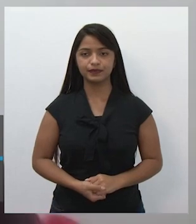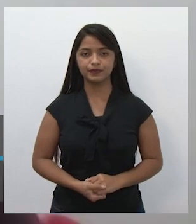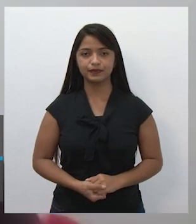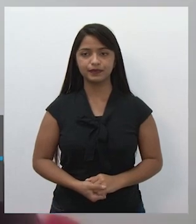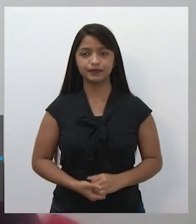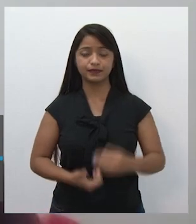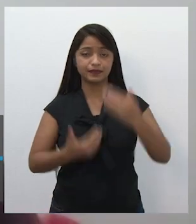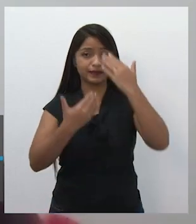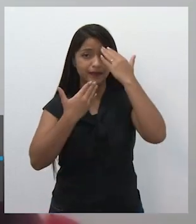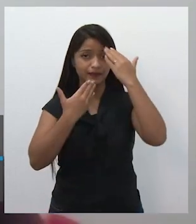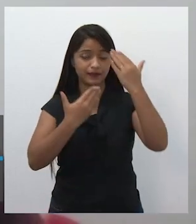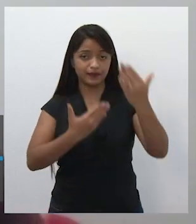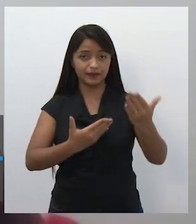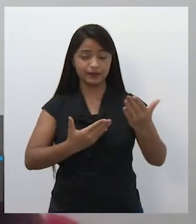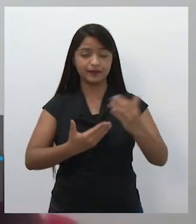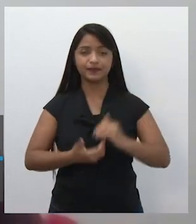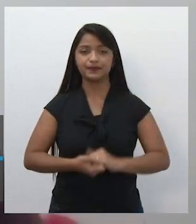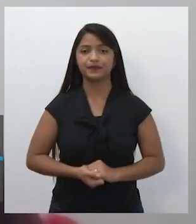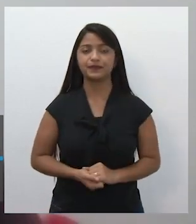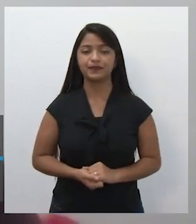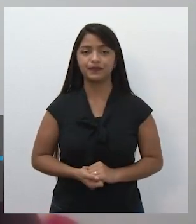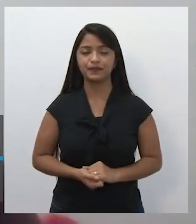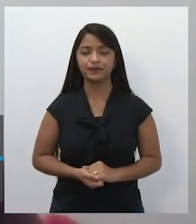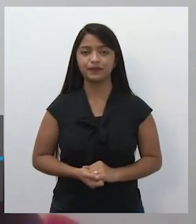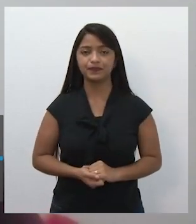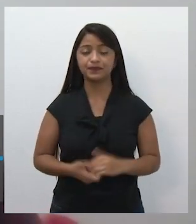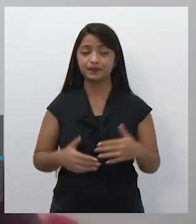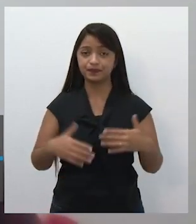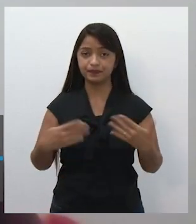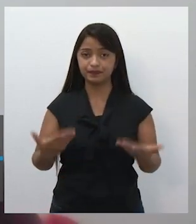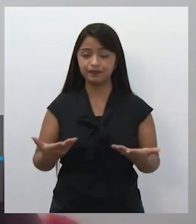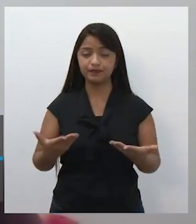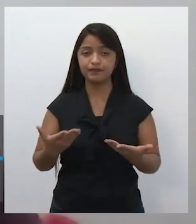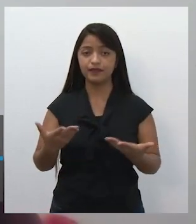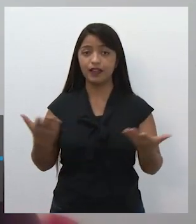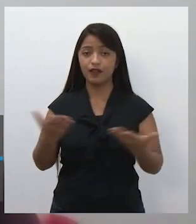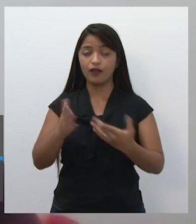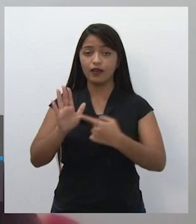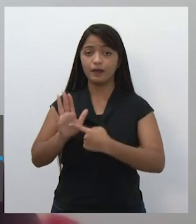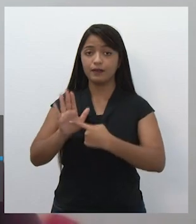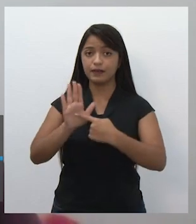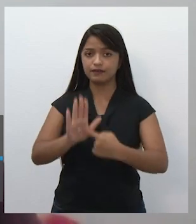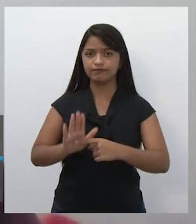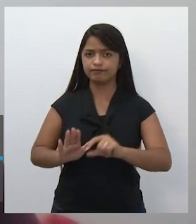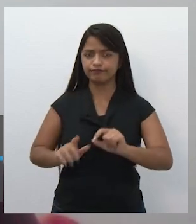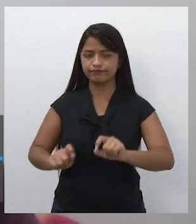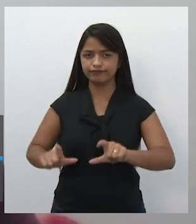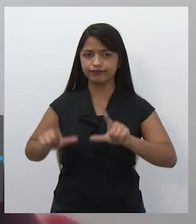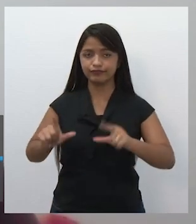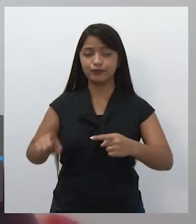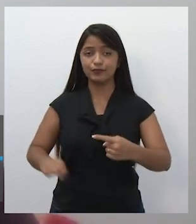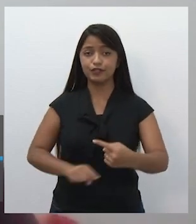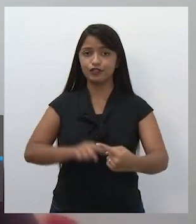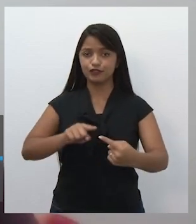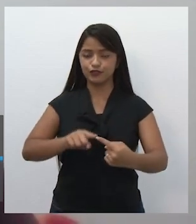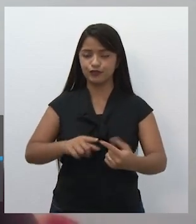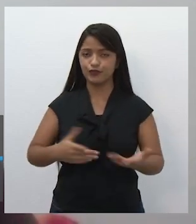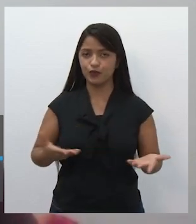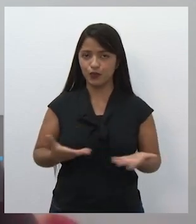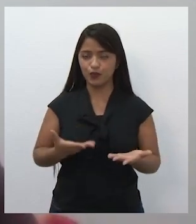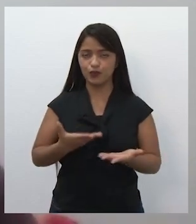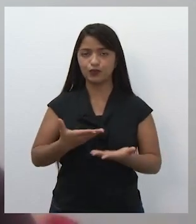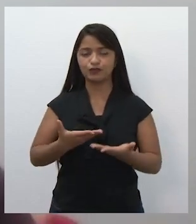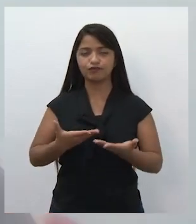Obrigado, Ivânia. Gostaria, então, que o pessoal apresentasse para todo mundo a tela com um objetivo, né? O slide que tem o objetivo da